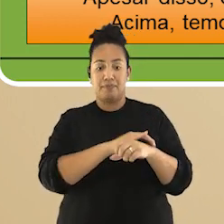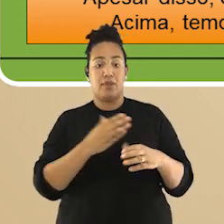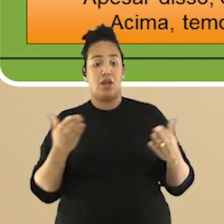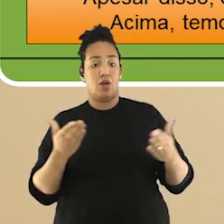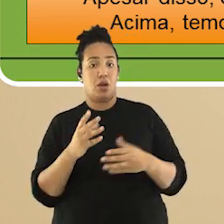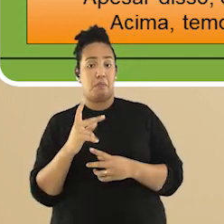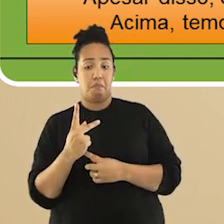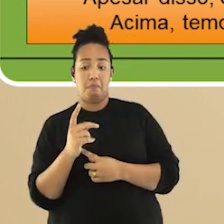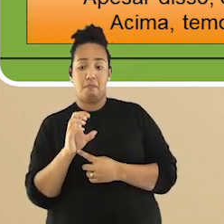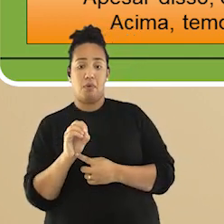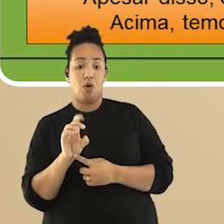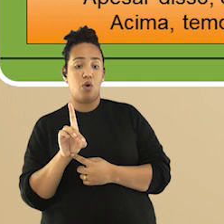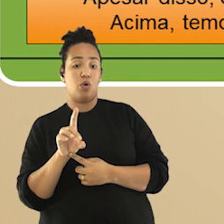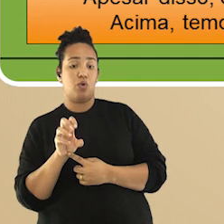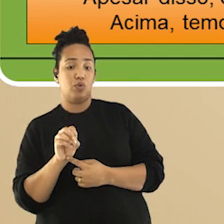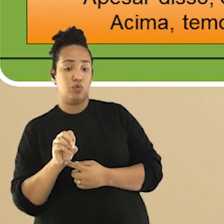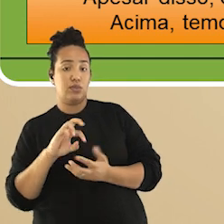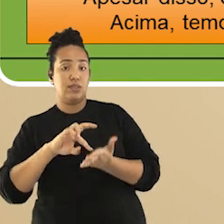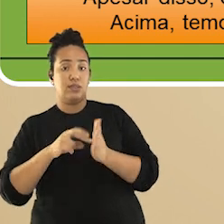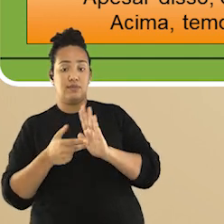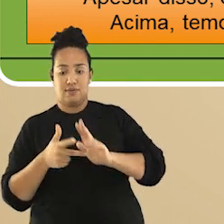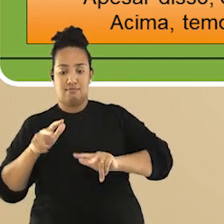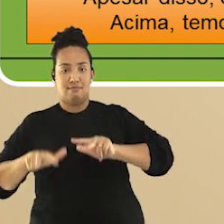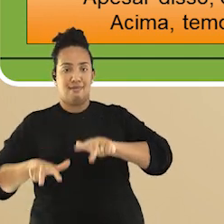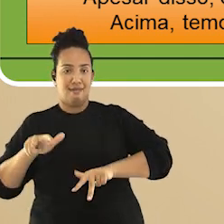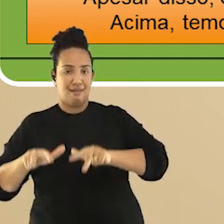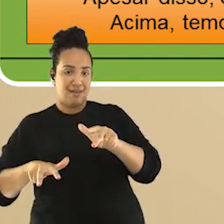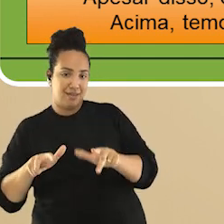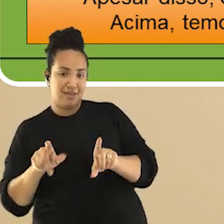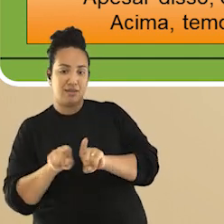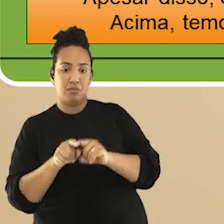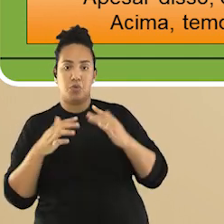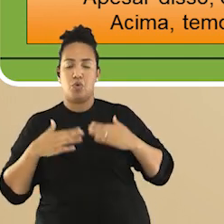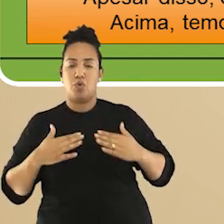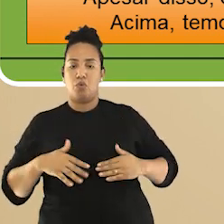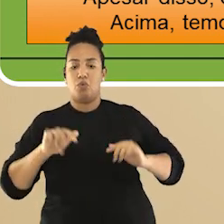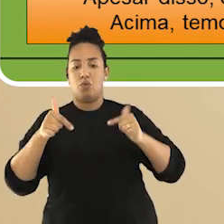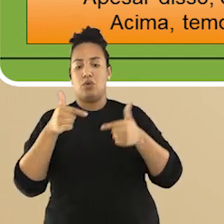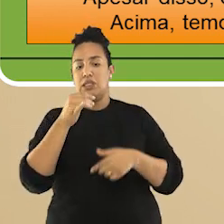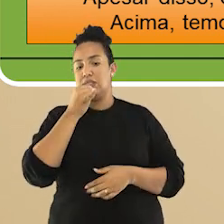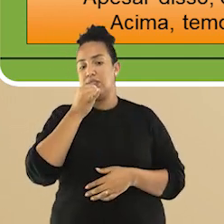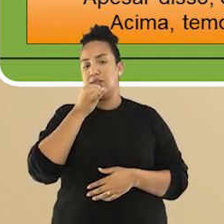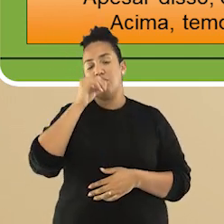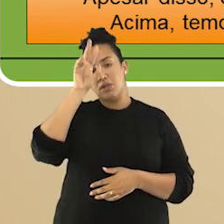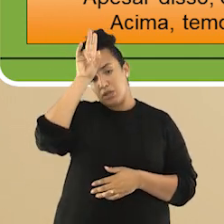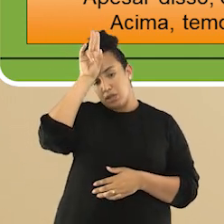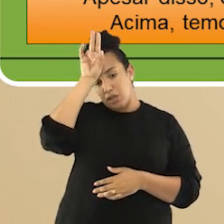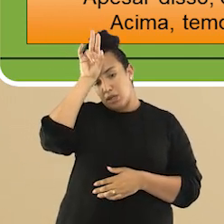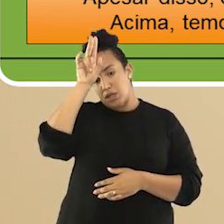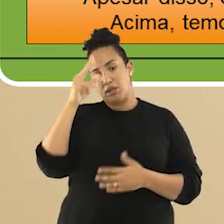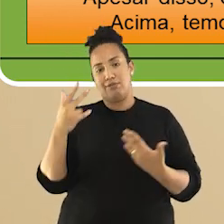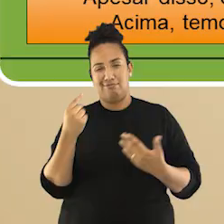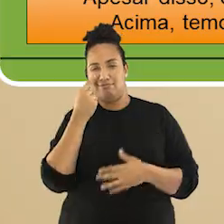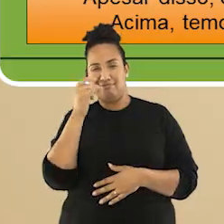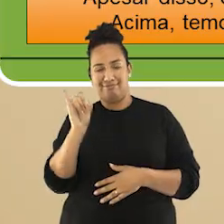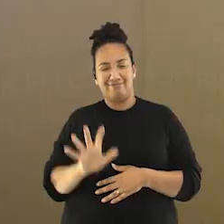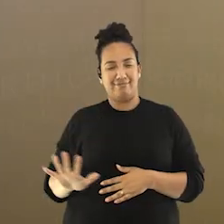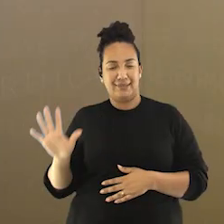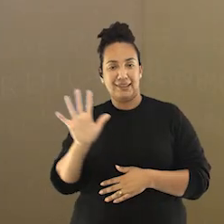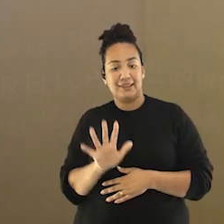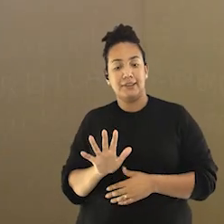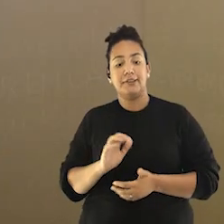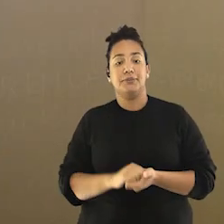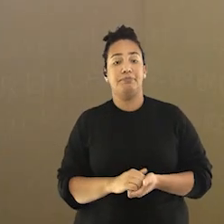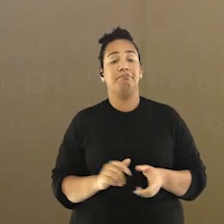têm patas articuladas, além de outras partes do corpo também, como antenas, em alguns casos, como vemos nas figuras, certo?